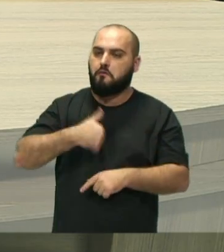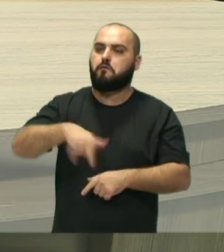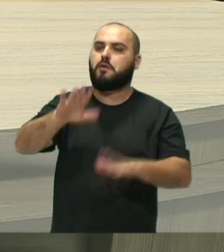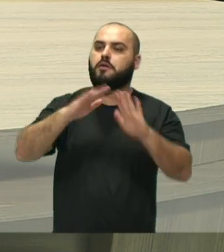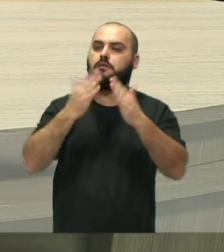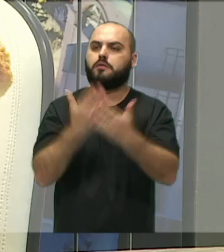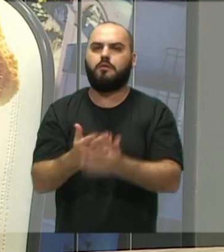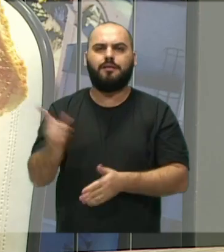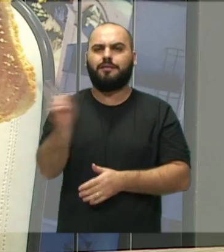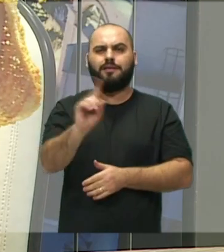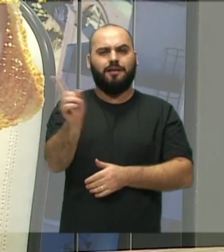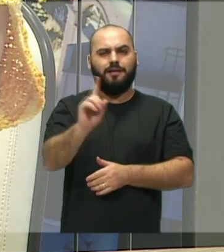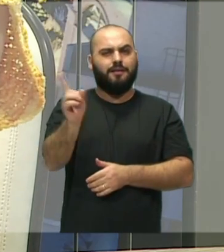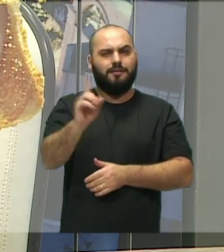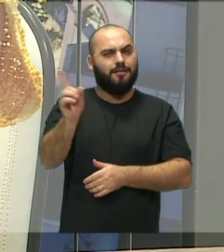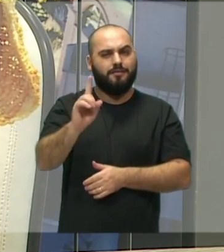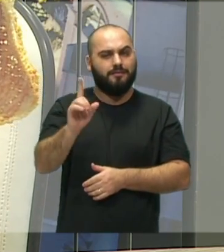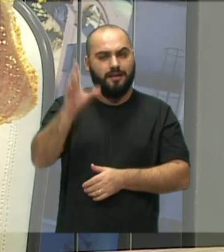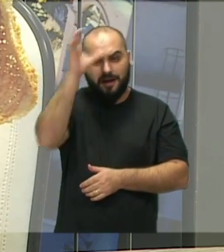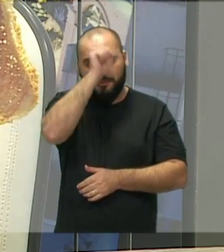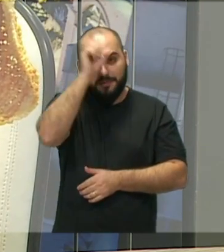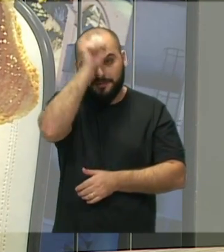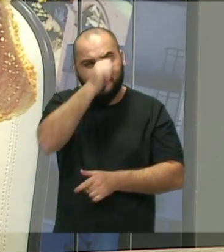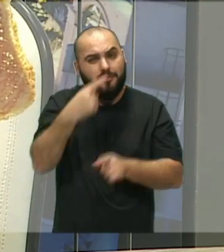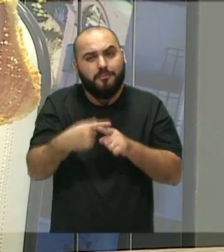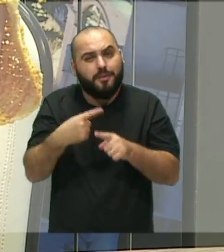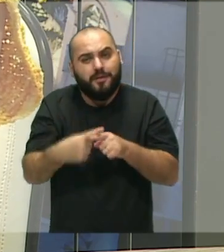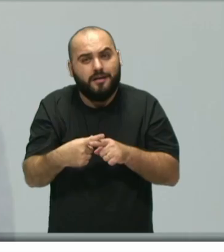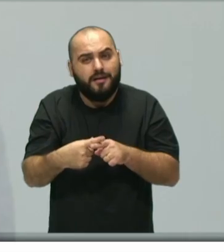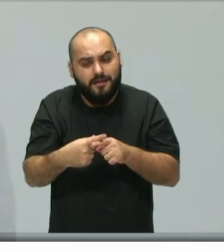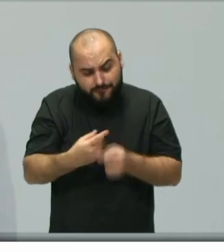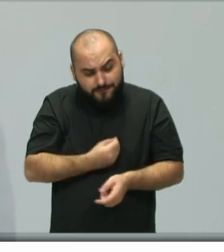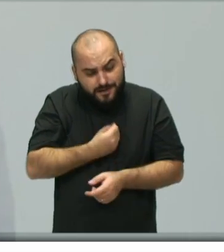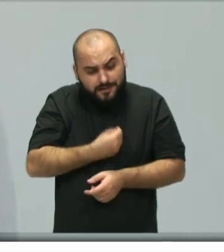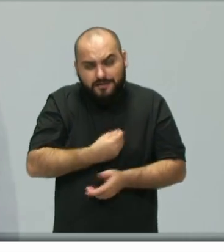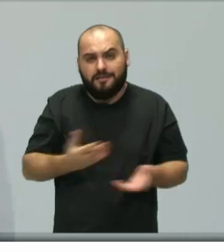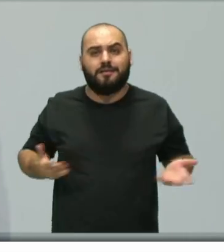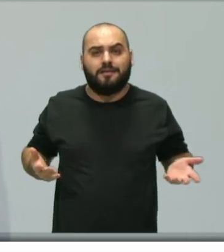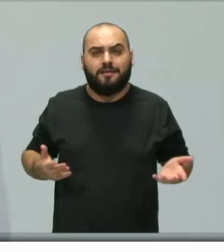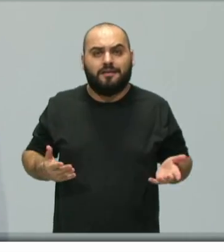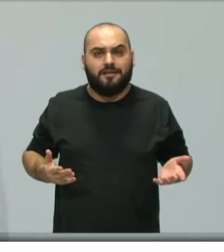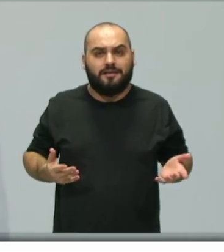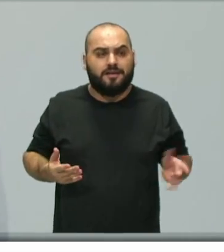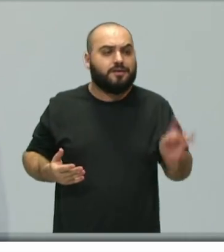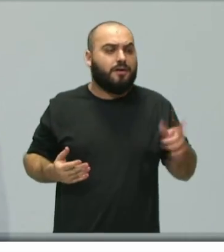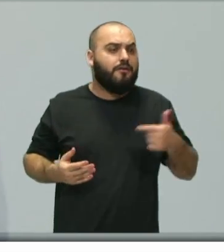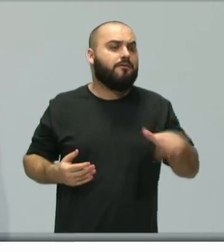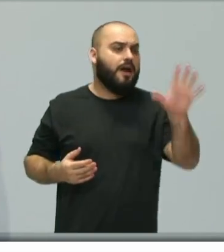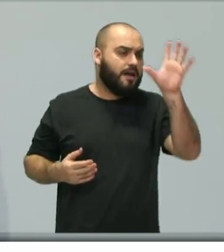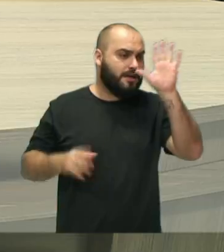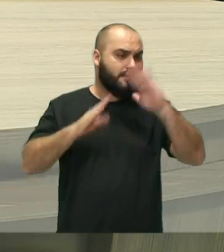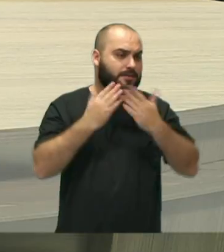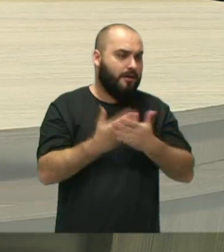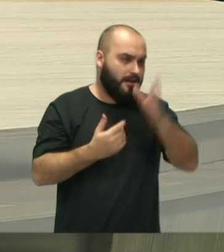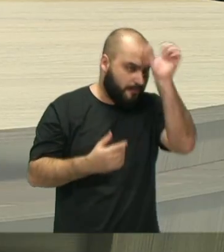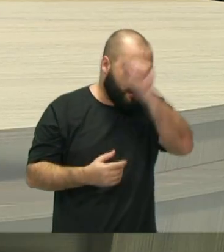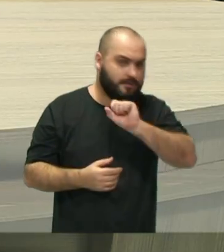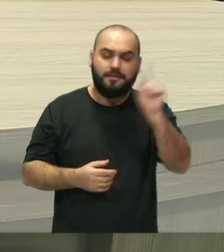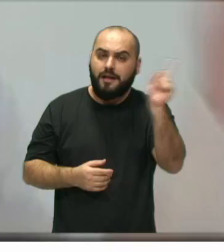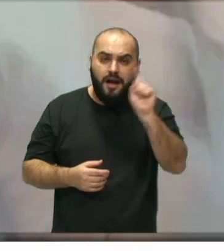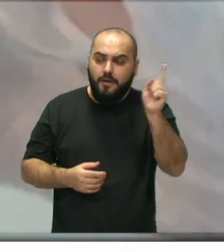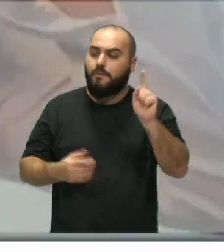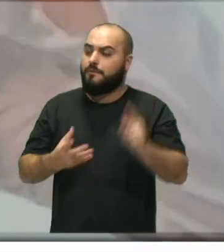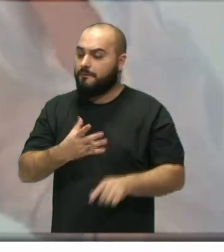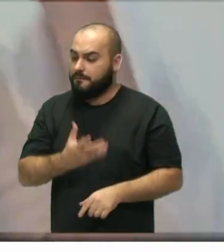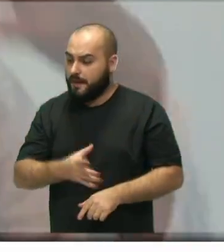você está aprendendo, você tem que aprender porque você está vivendo, né? Quando a gente vai vivendo e vai aprendendo. E a